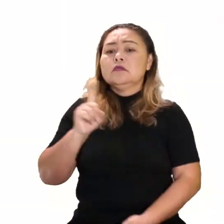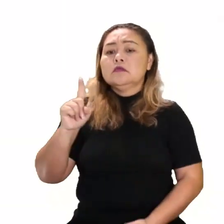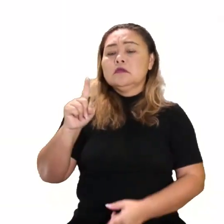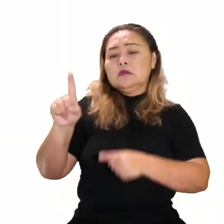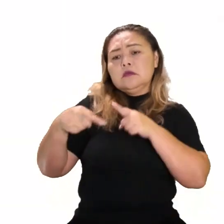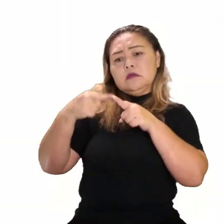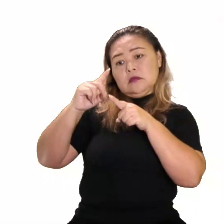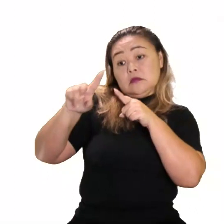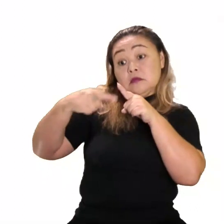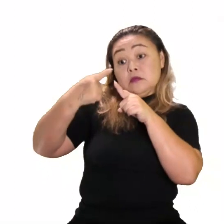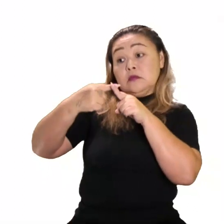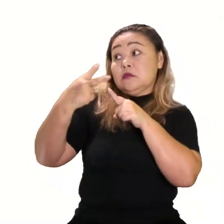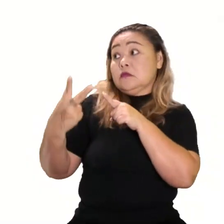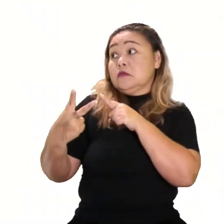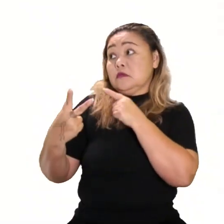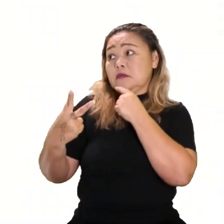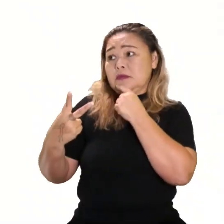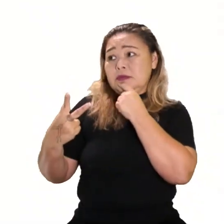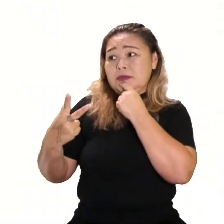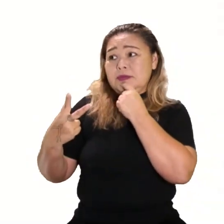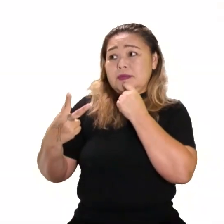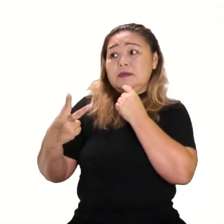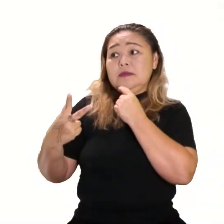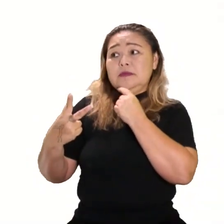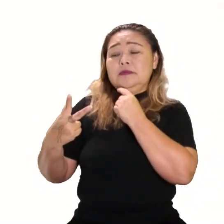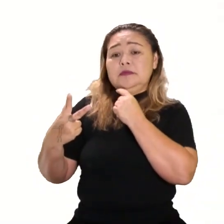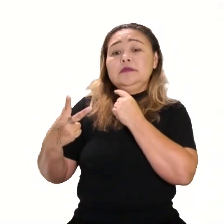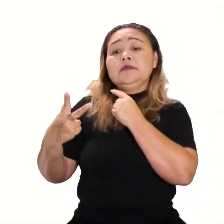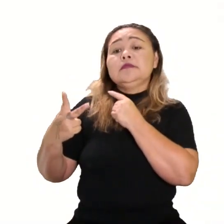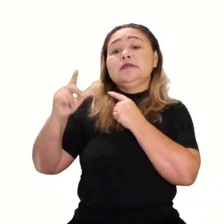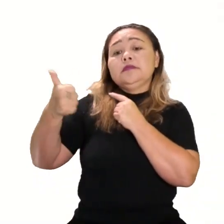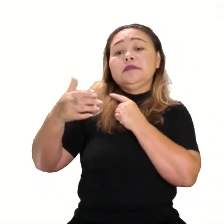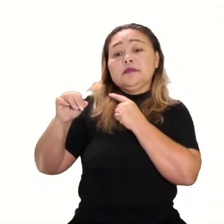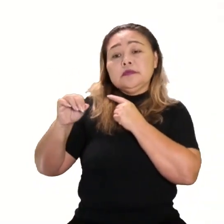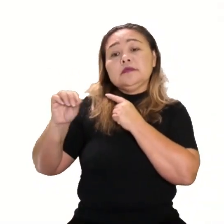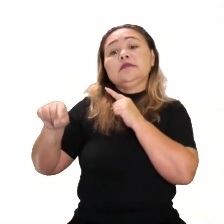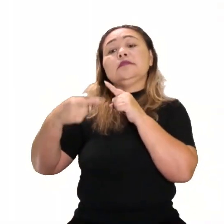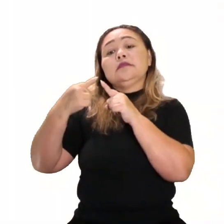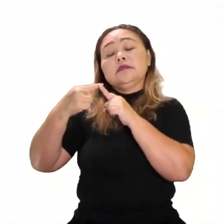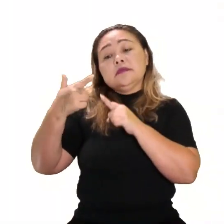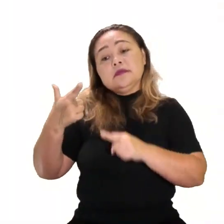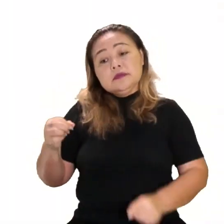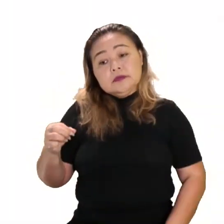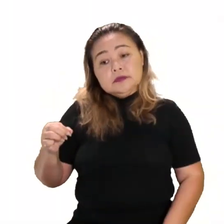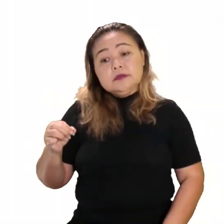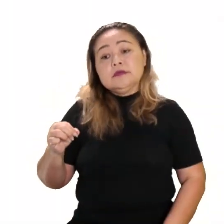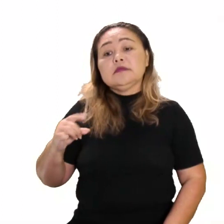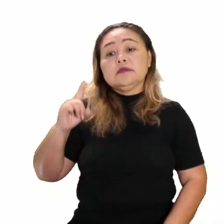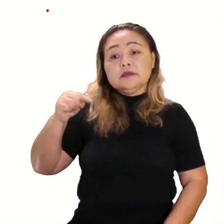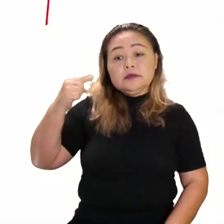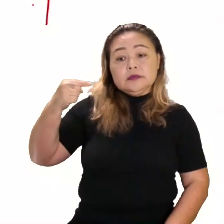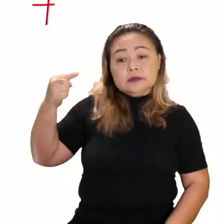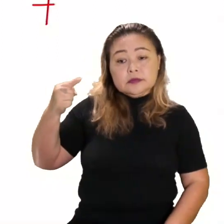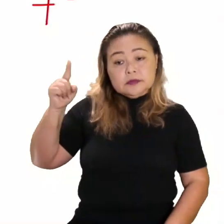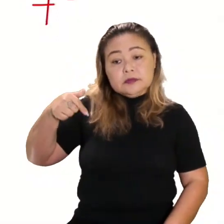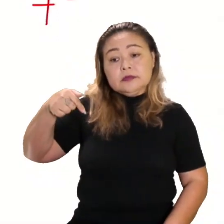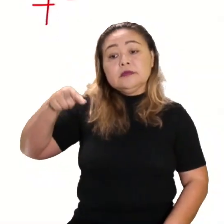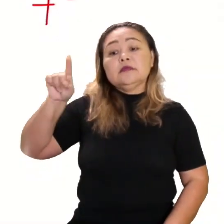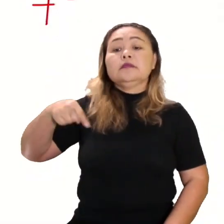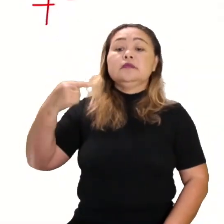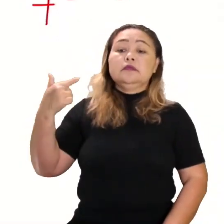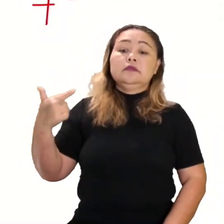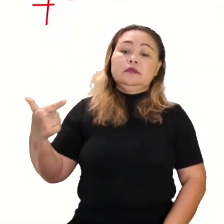aqui? Está dobrando, né? 2 vezes 5, 10. 2 vezes 10, 20. Então, a nossa razão